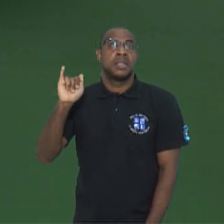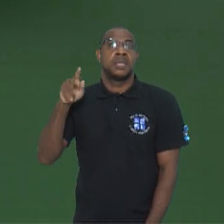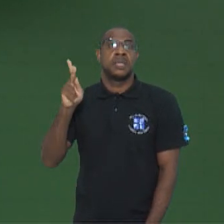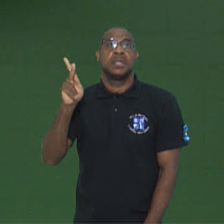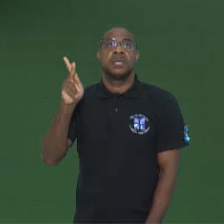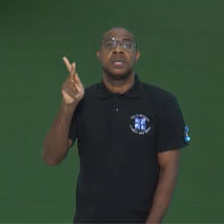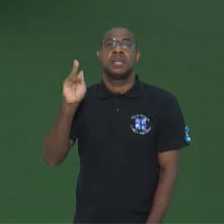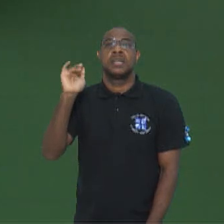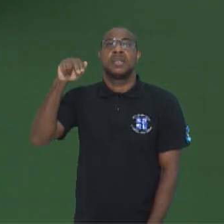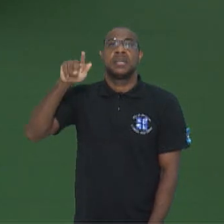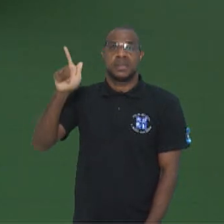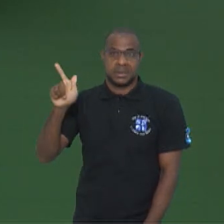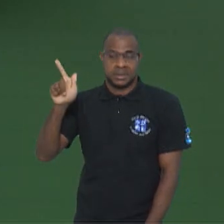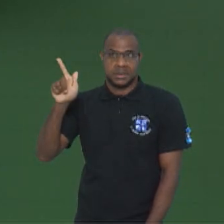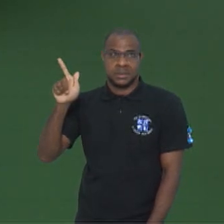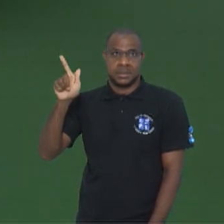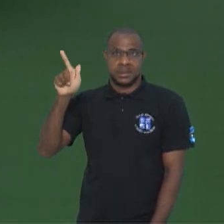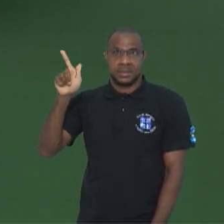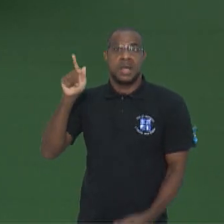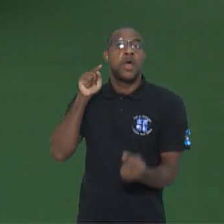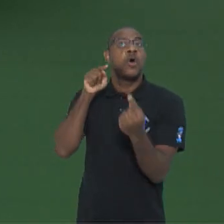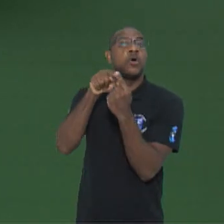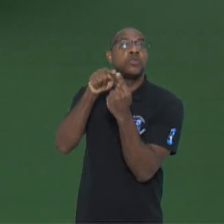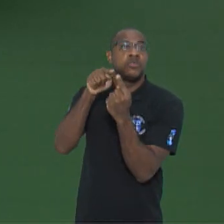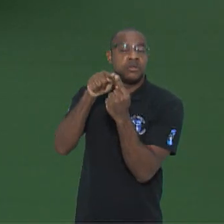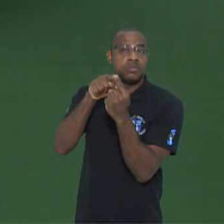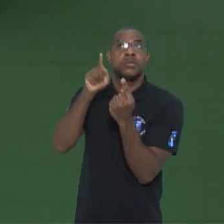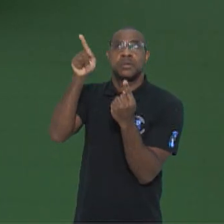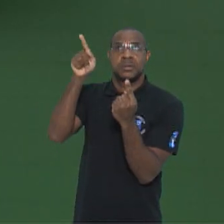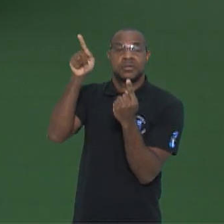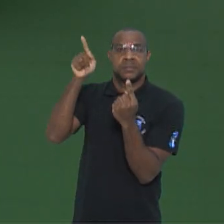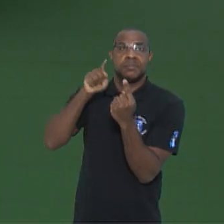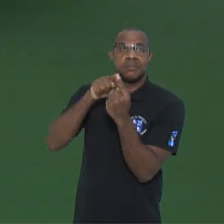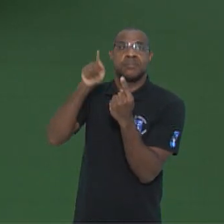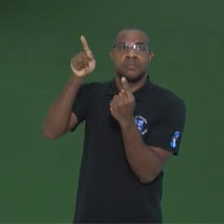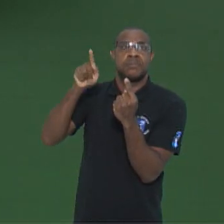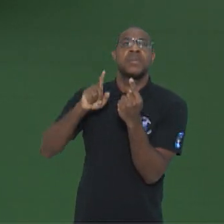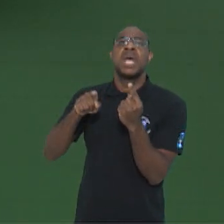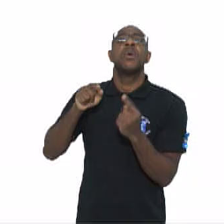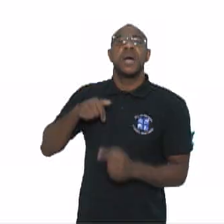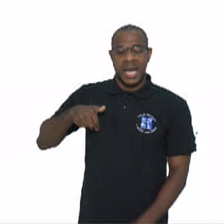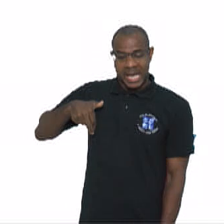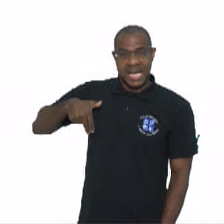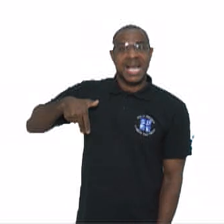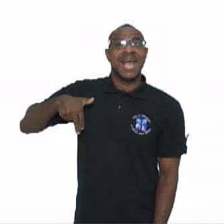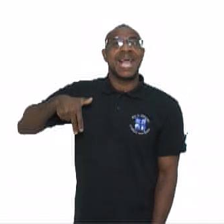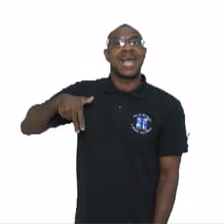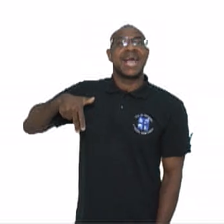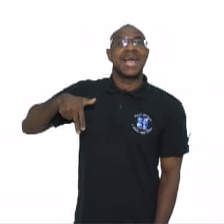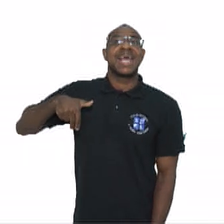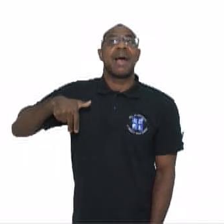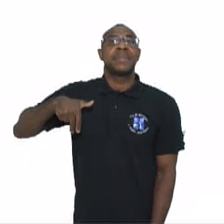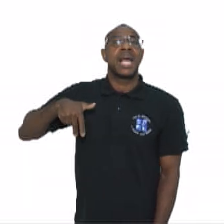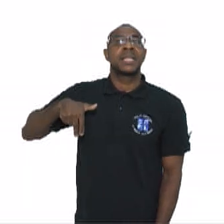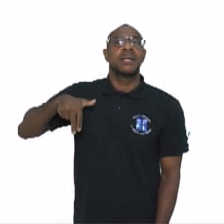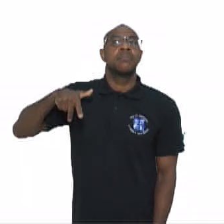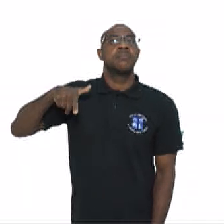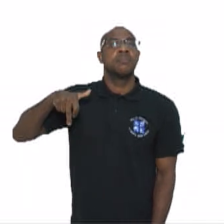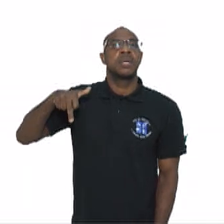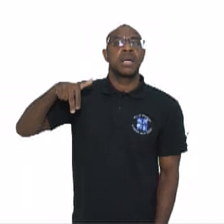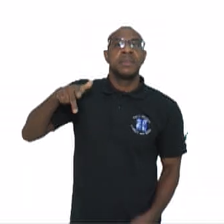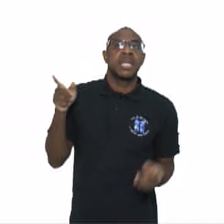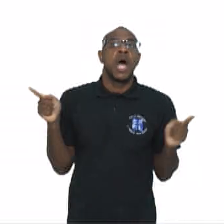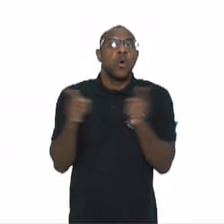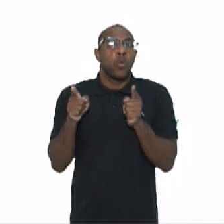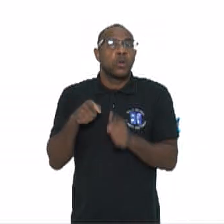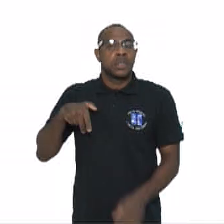classificado das seguintes modalidades. Nós temos o hiking. O que é o hiking? O hiking é uma caminhada rápida, é uma caminhada curta,